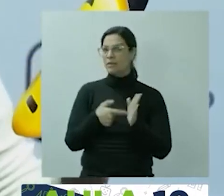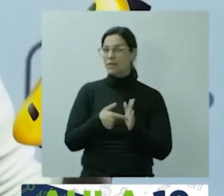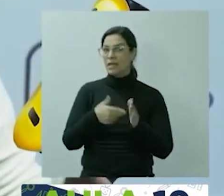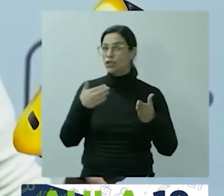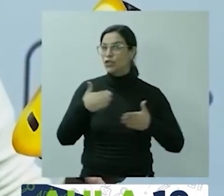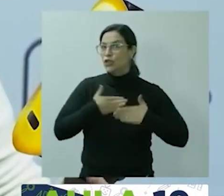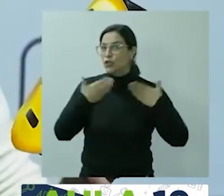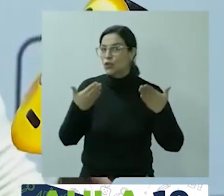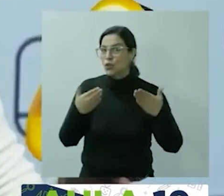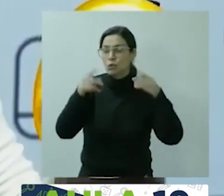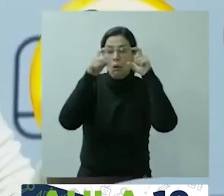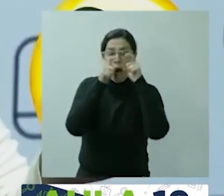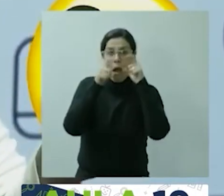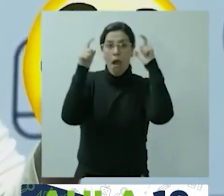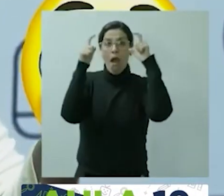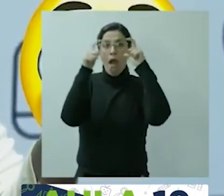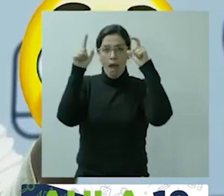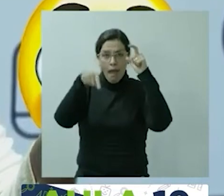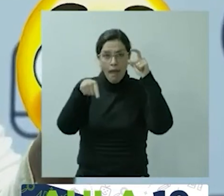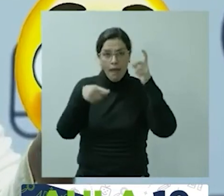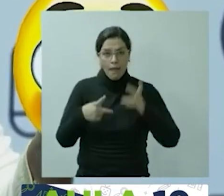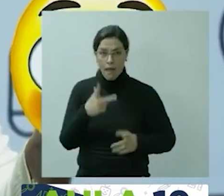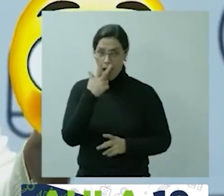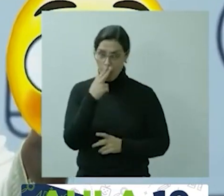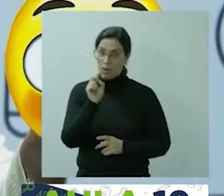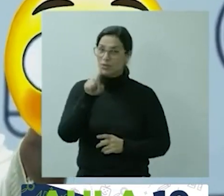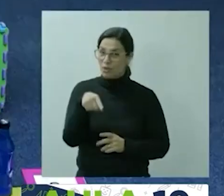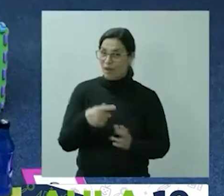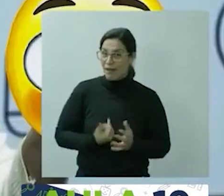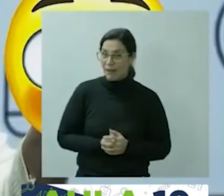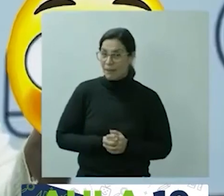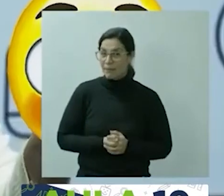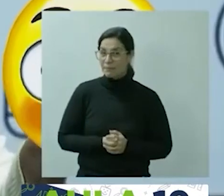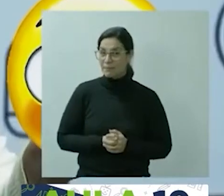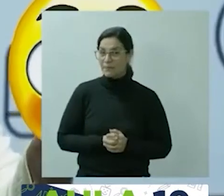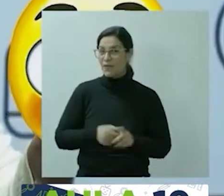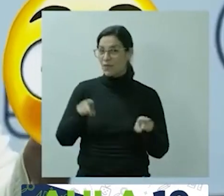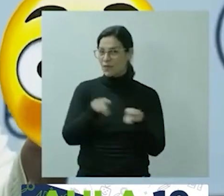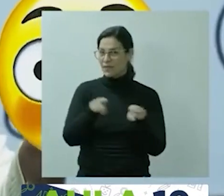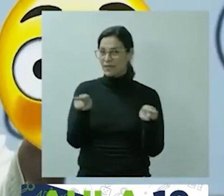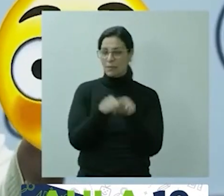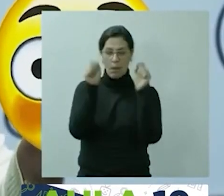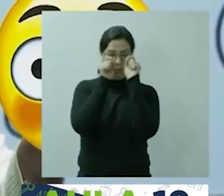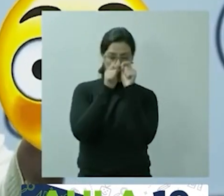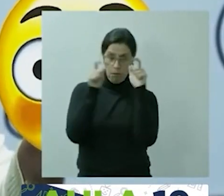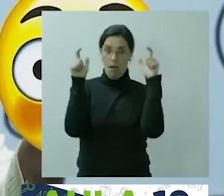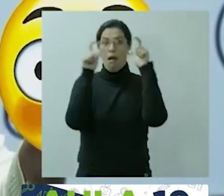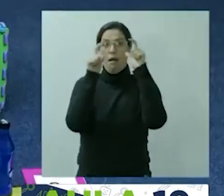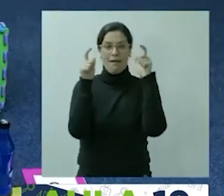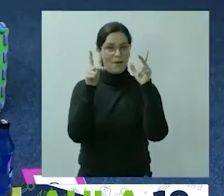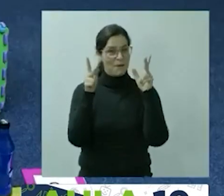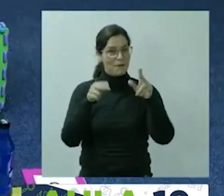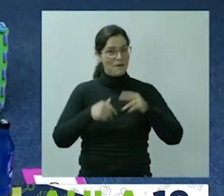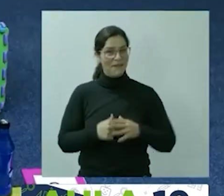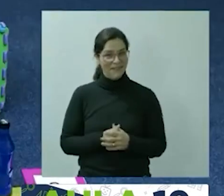Tá assustado, será? O que que vocês acham? Façam aí também.